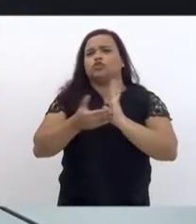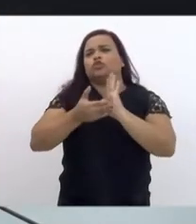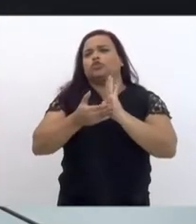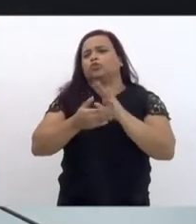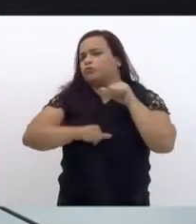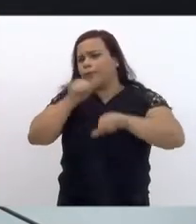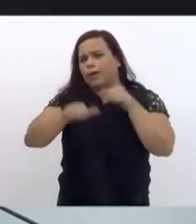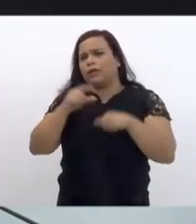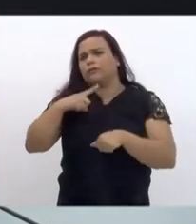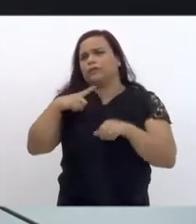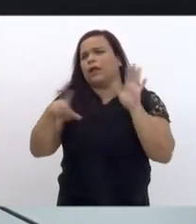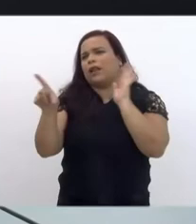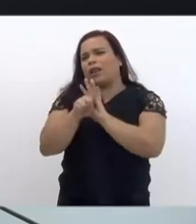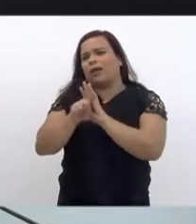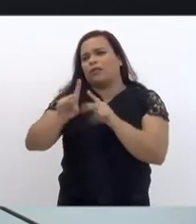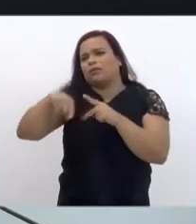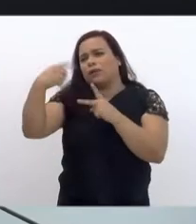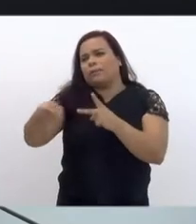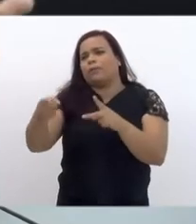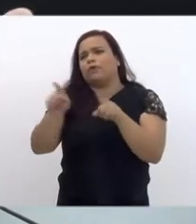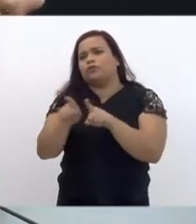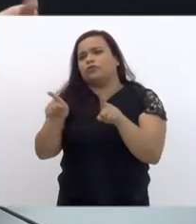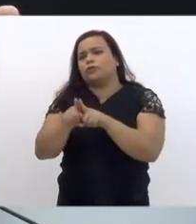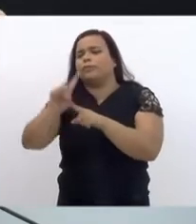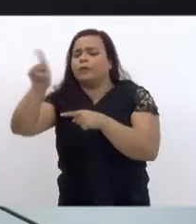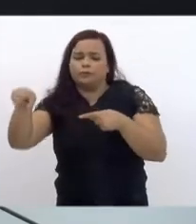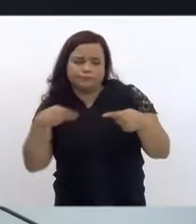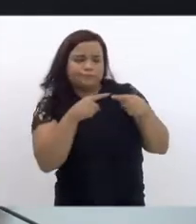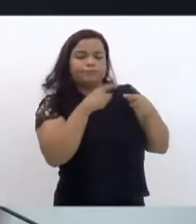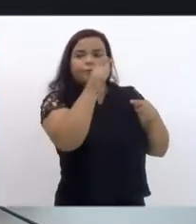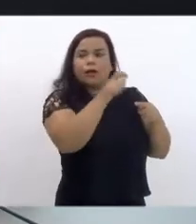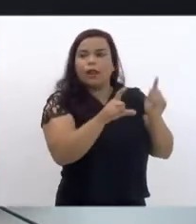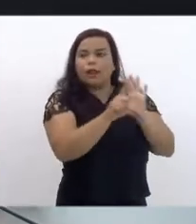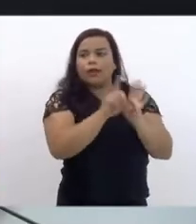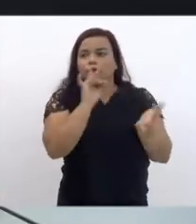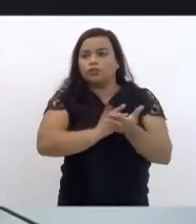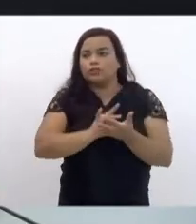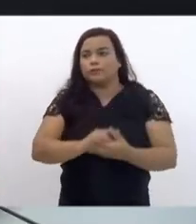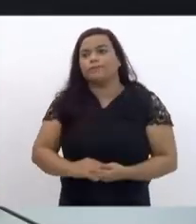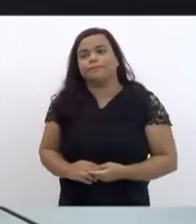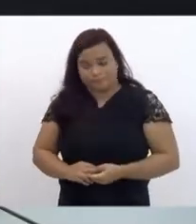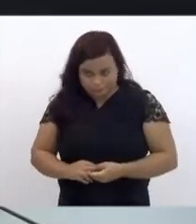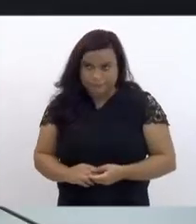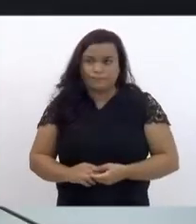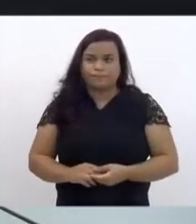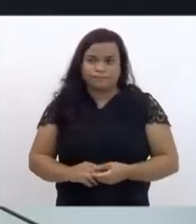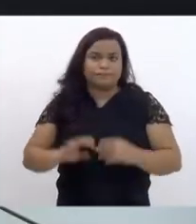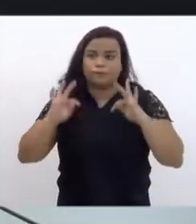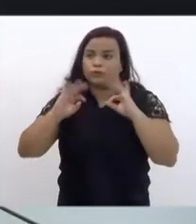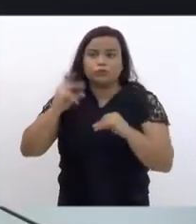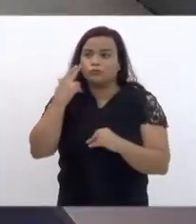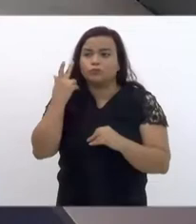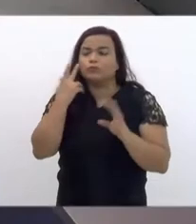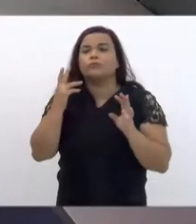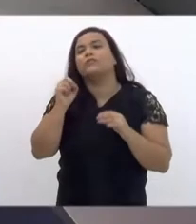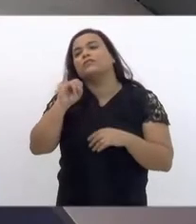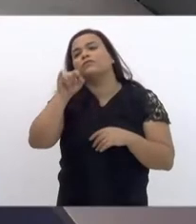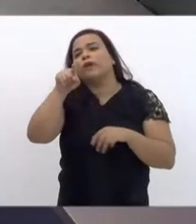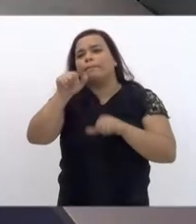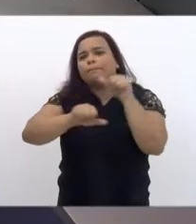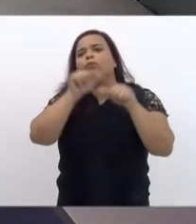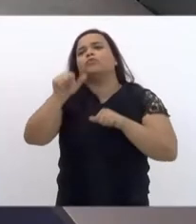fazer, inclusive leis que vieram depois, se remete a ela, que ela é a lei original. Pelo contrário, Mink. Tudo porque bem. A alteração que você faz na